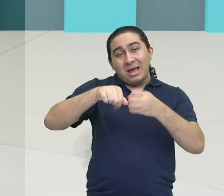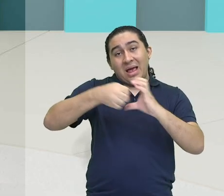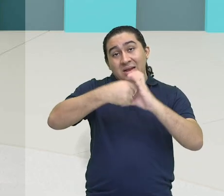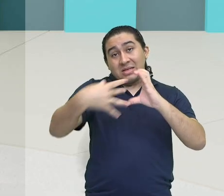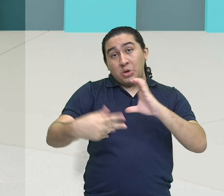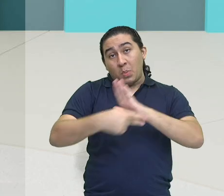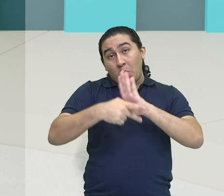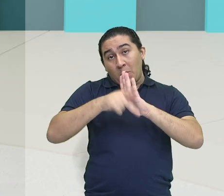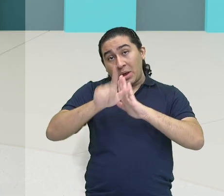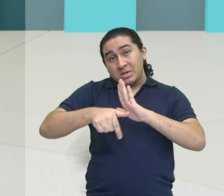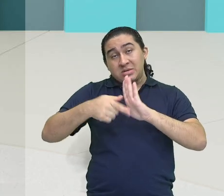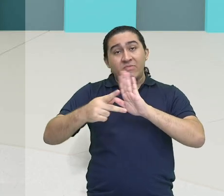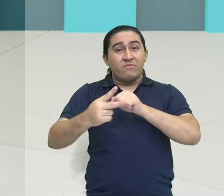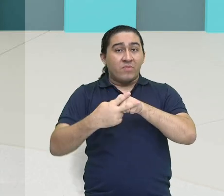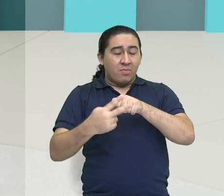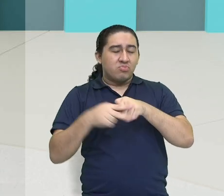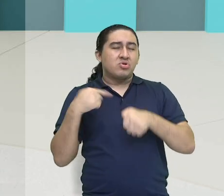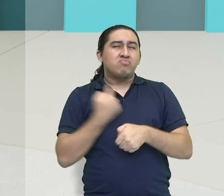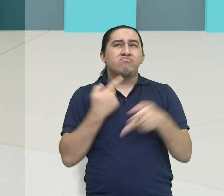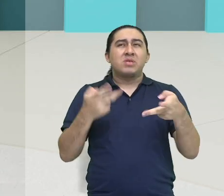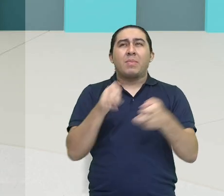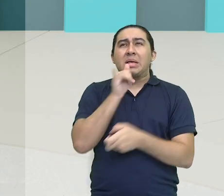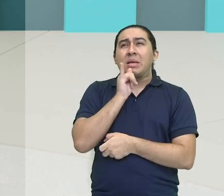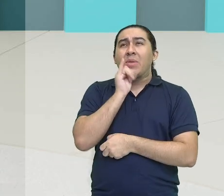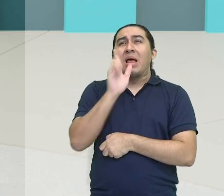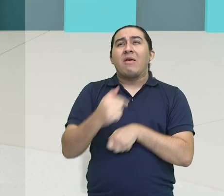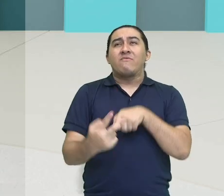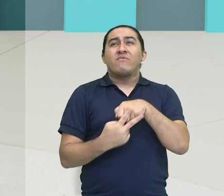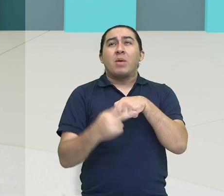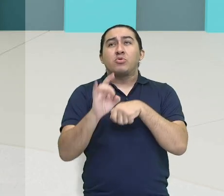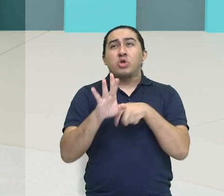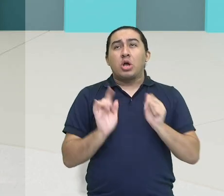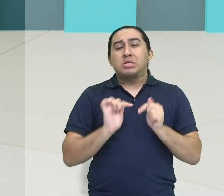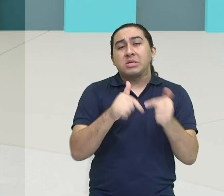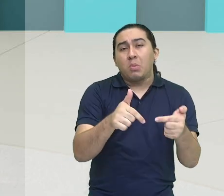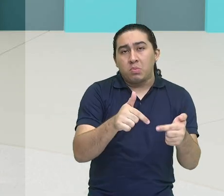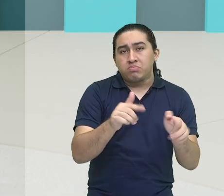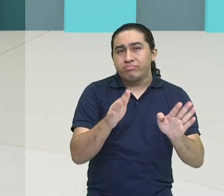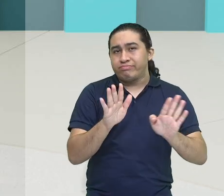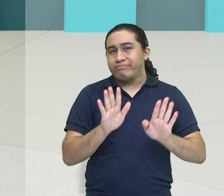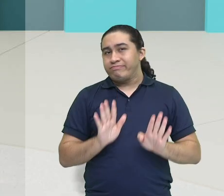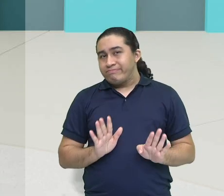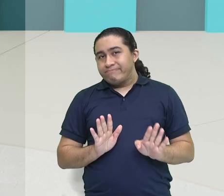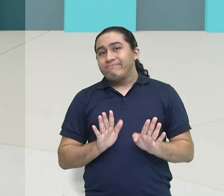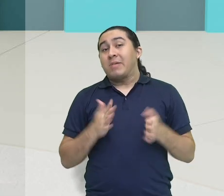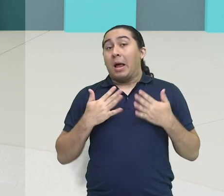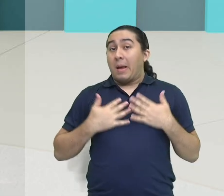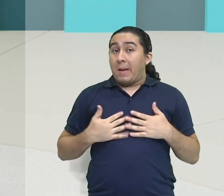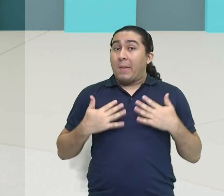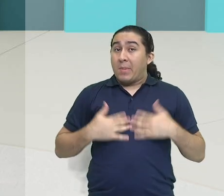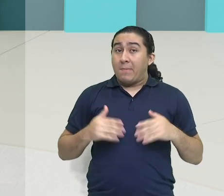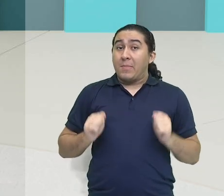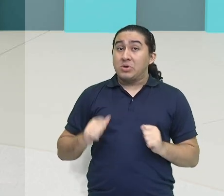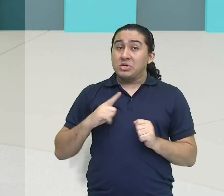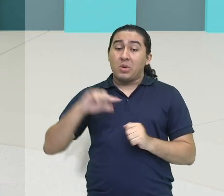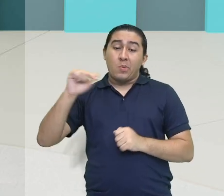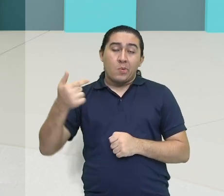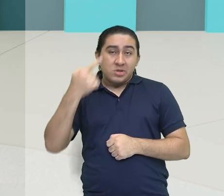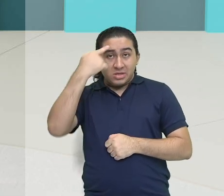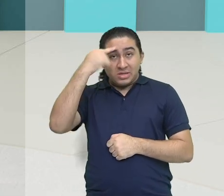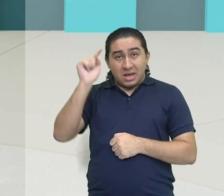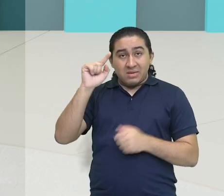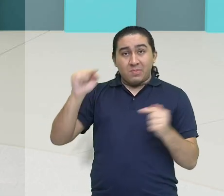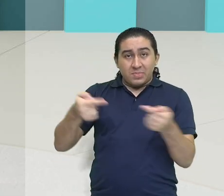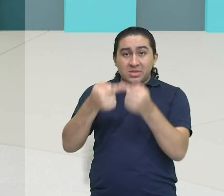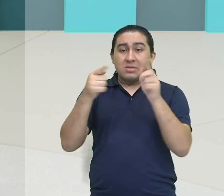gente ouve falar que o verbo só indica ação. Nem sempre, ele pode indicar essas outras ideias aí,